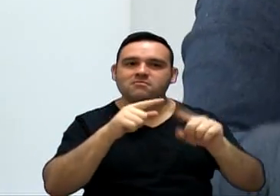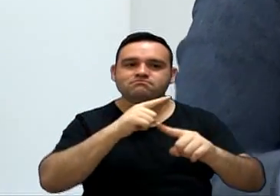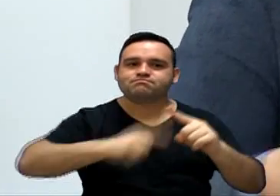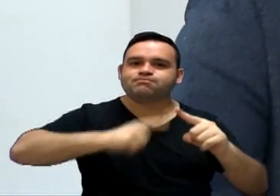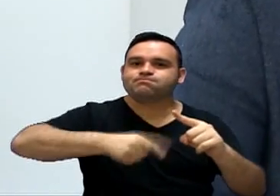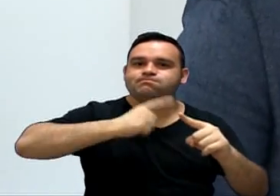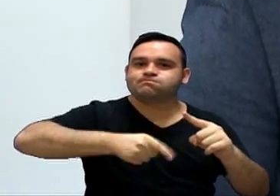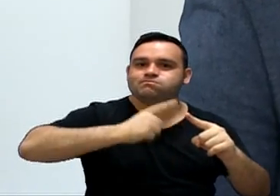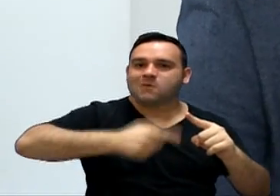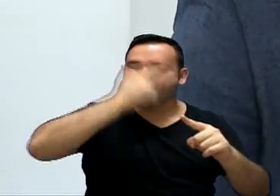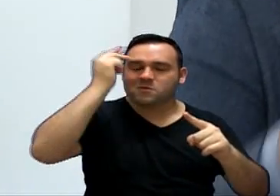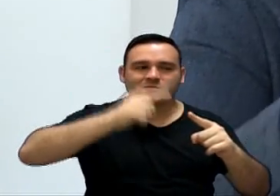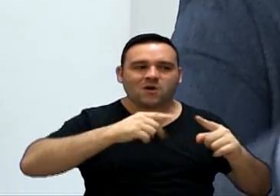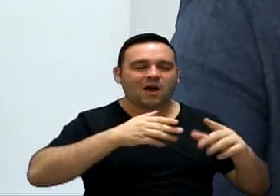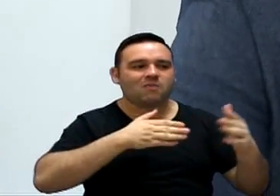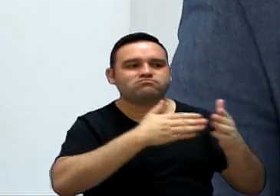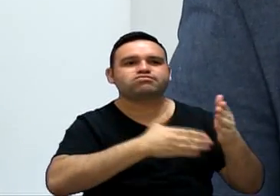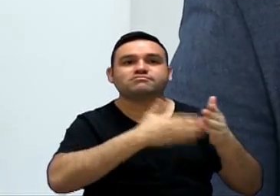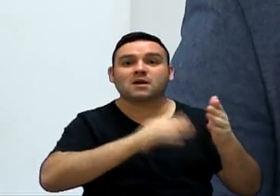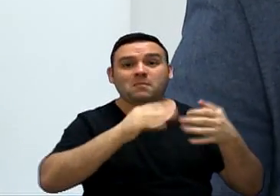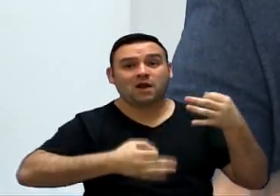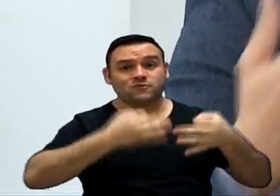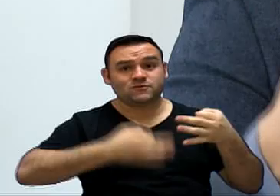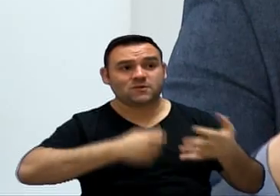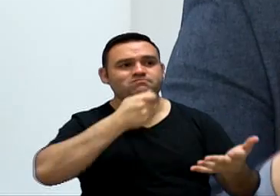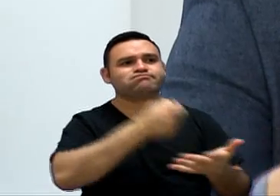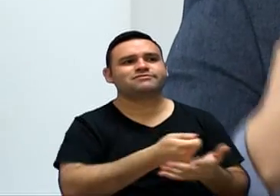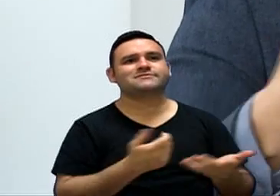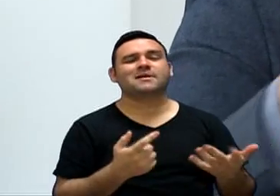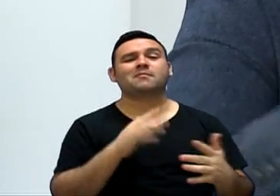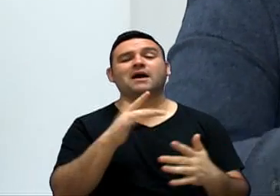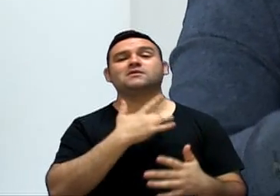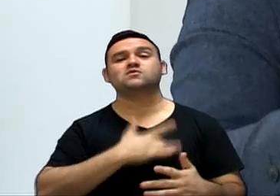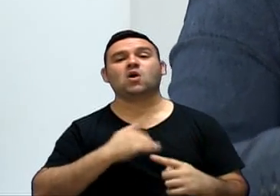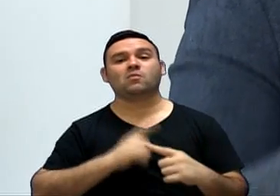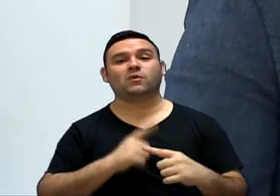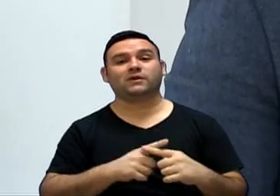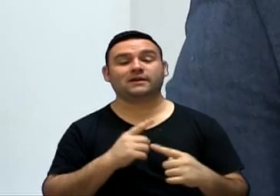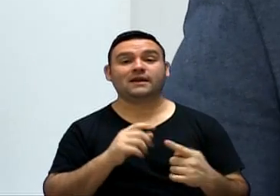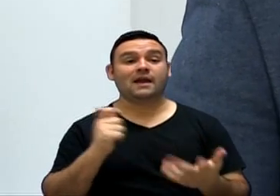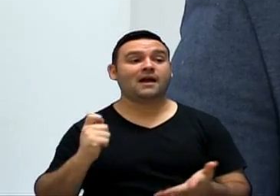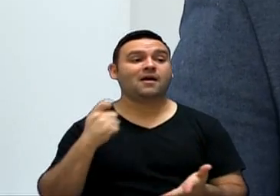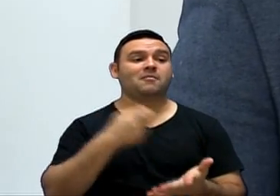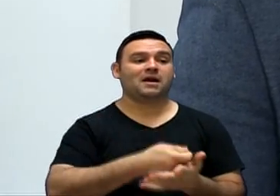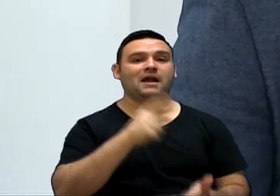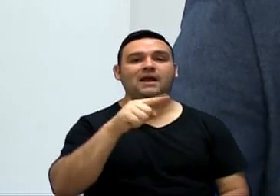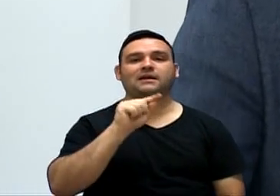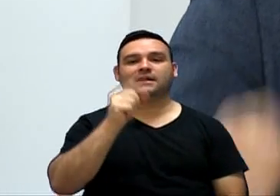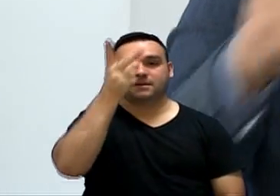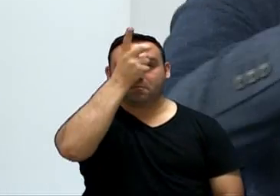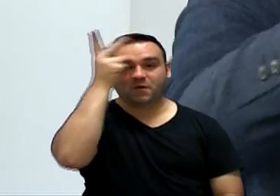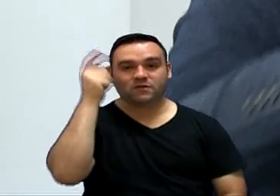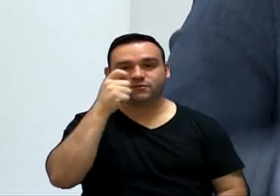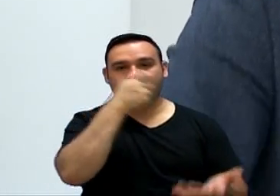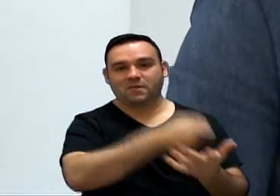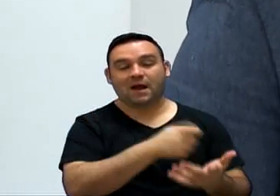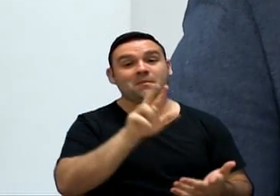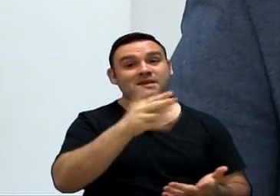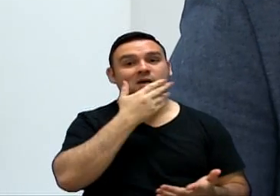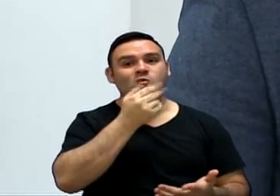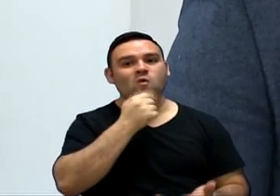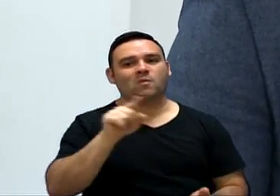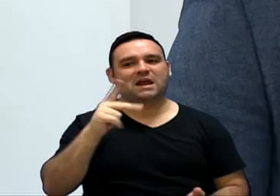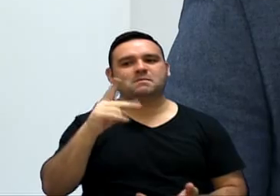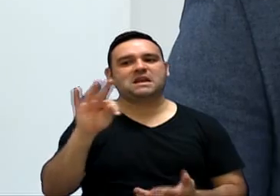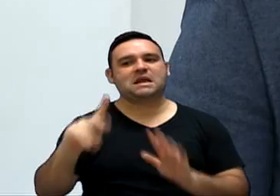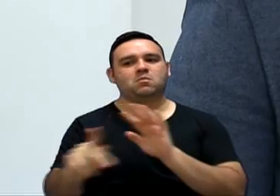esquerda, nem para frente, nem para trás, mas a justiça foi feita. É só uma pena que quem vai ter que pagar essa indenização é a prefeitura, mas deveria sair do bolso desse